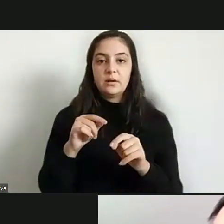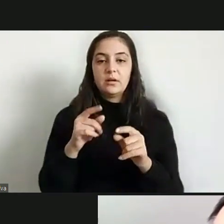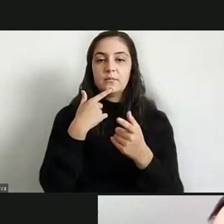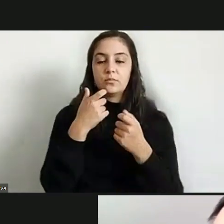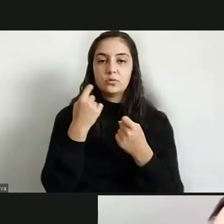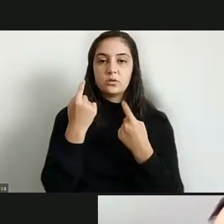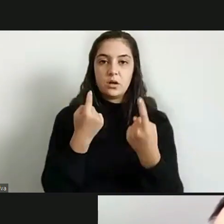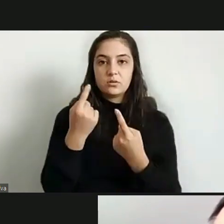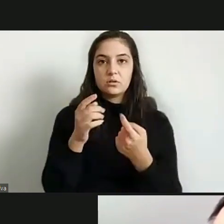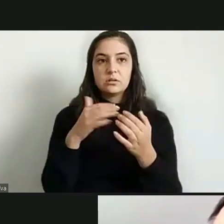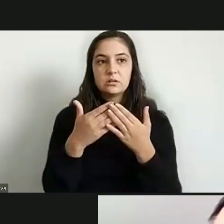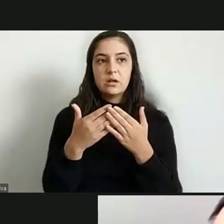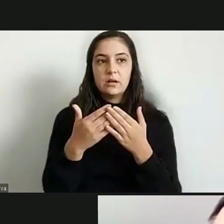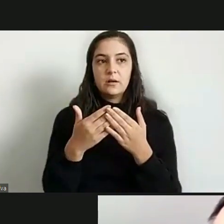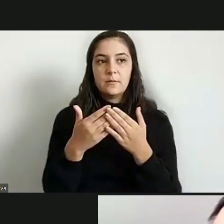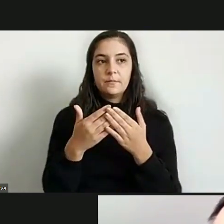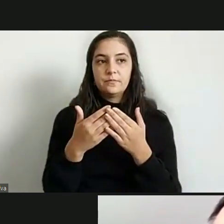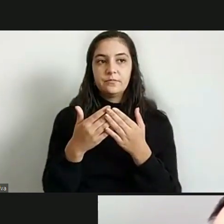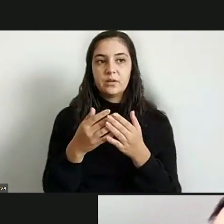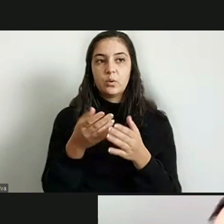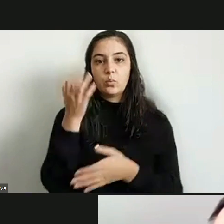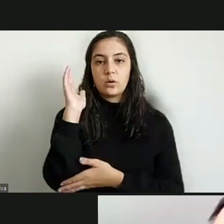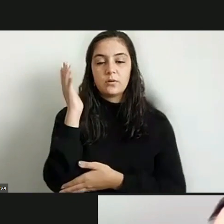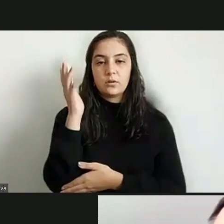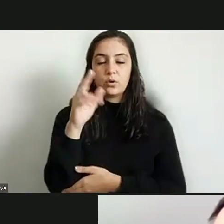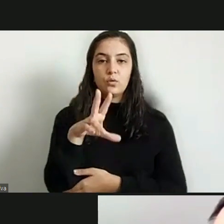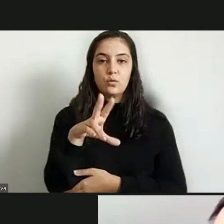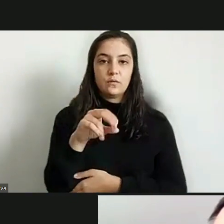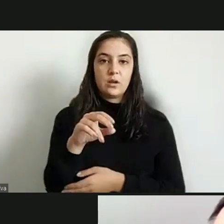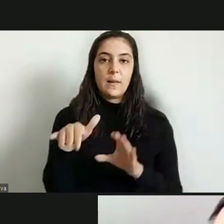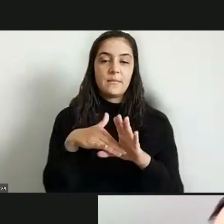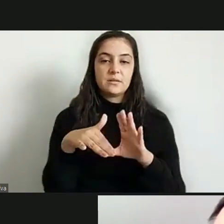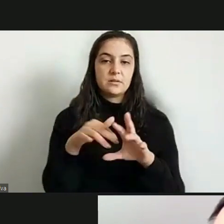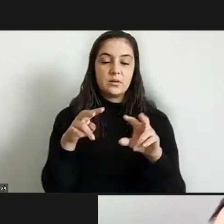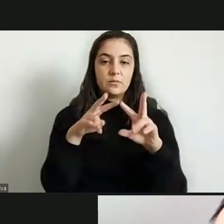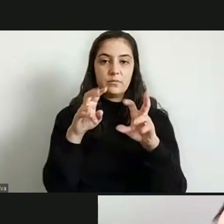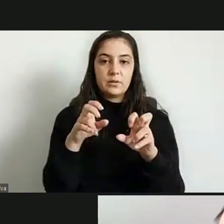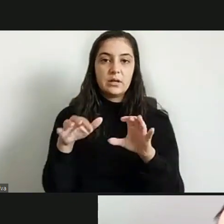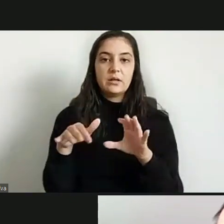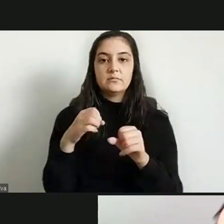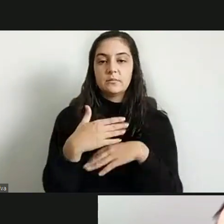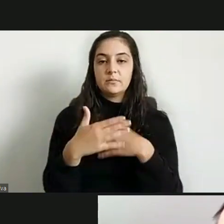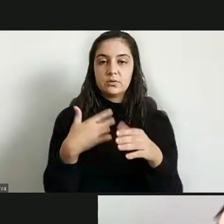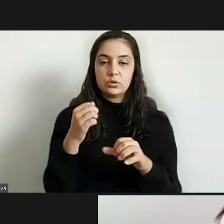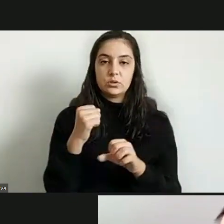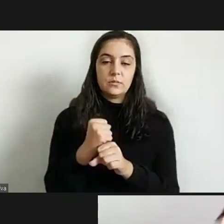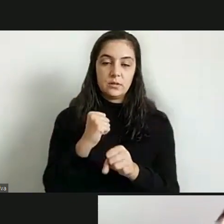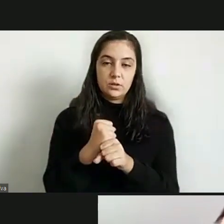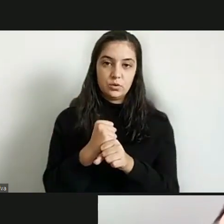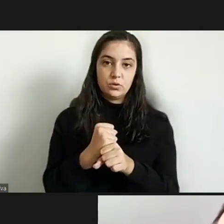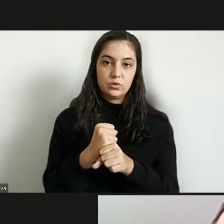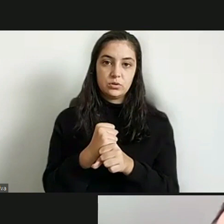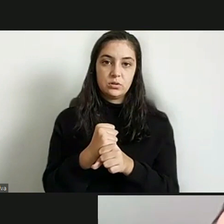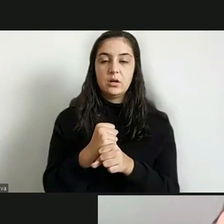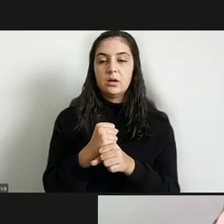que ficarão para o nosso webinar de novembro sobre a participação dos próprios trabalhadores dentro